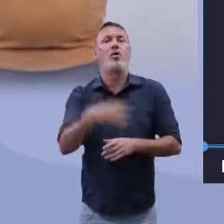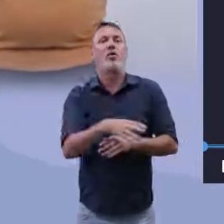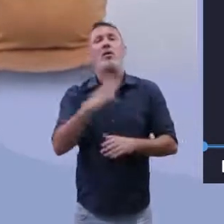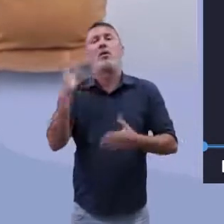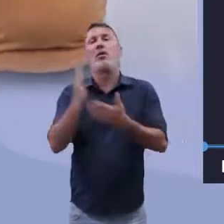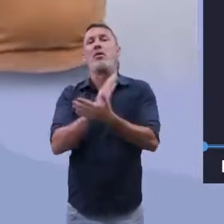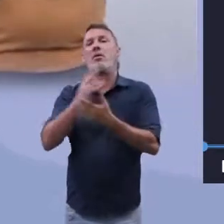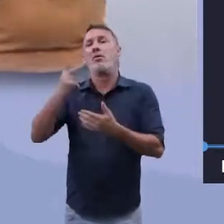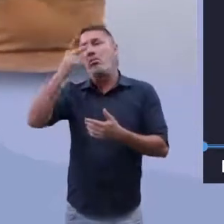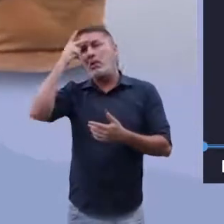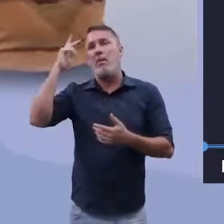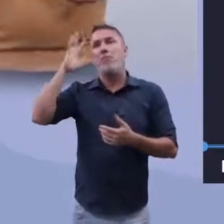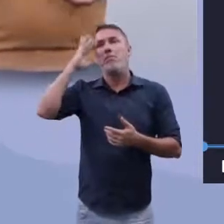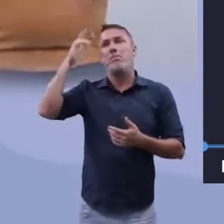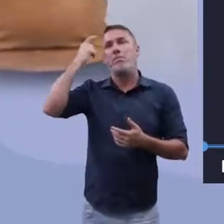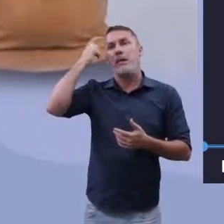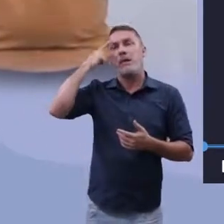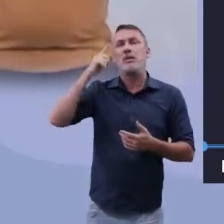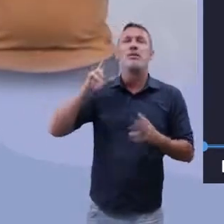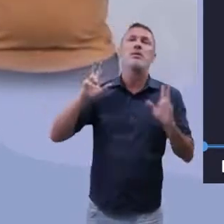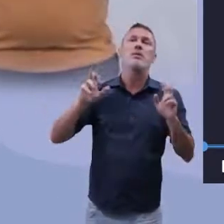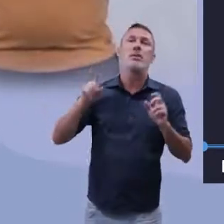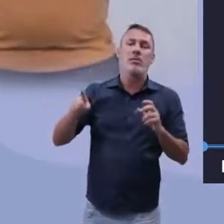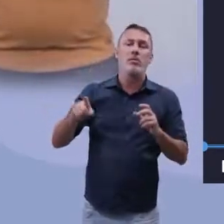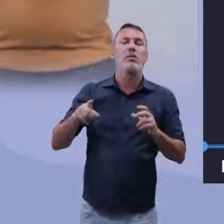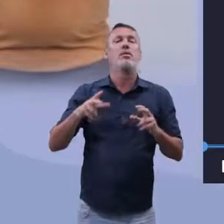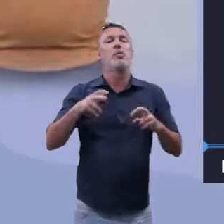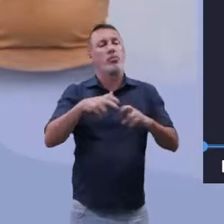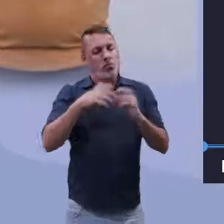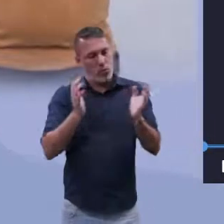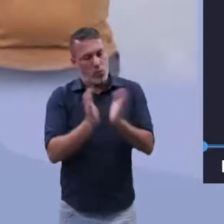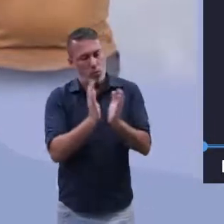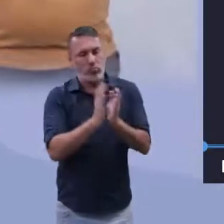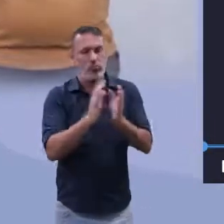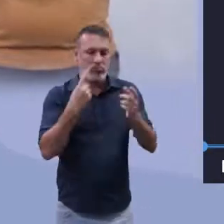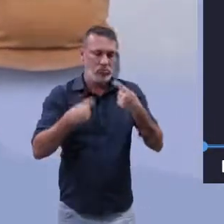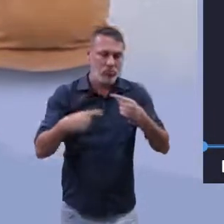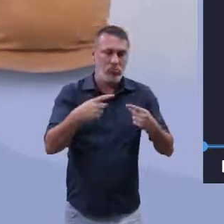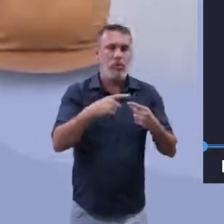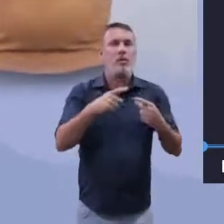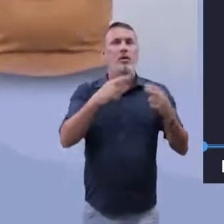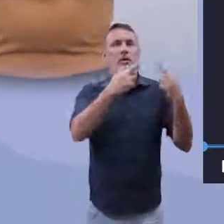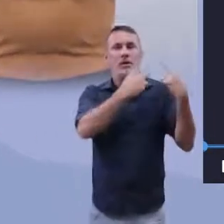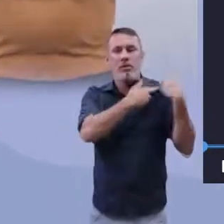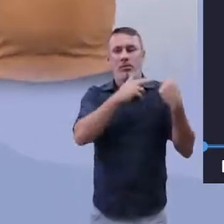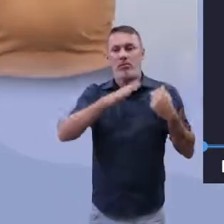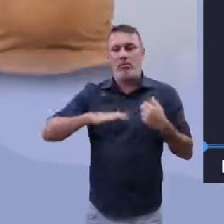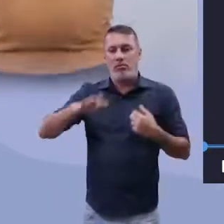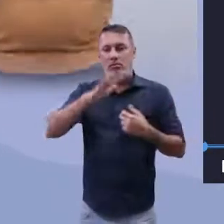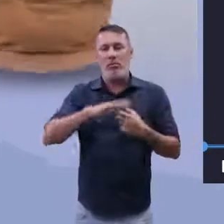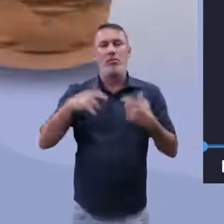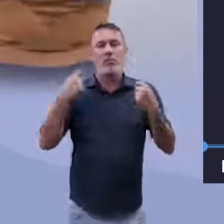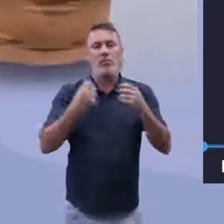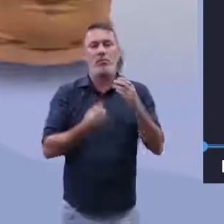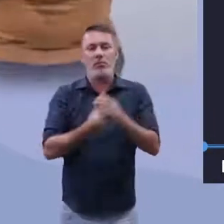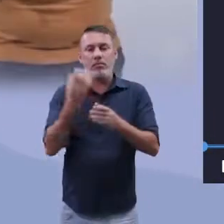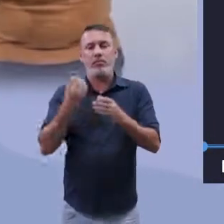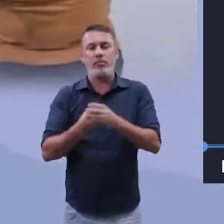ou ninguém pensou sobre, e através das políticas públicas, um grupo, alguém responsável da área,